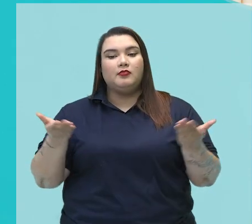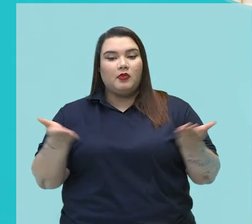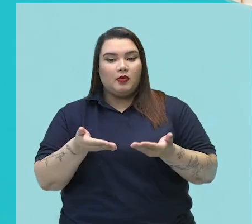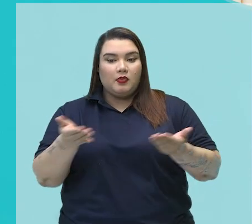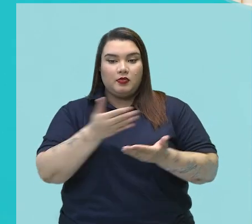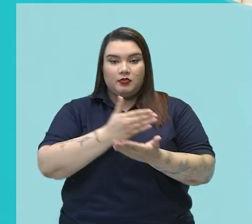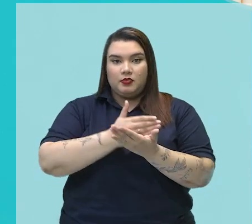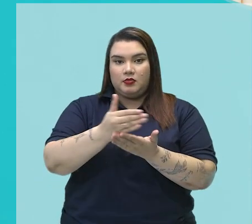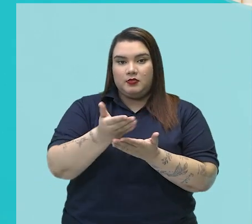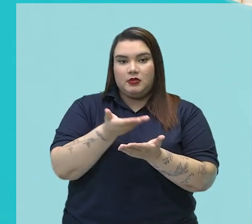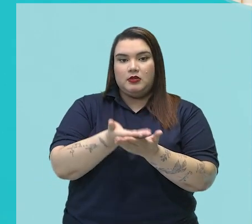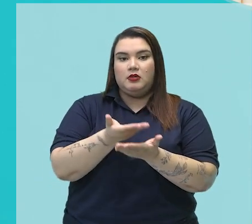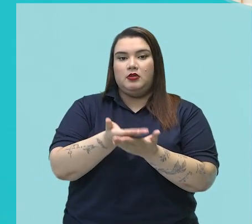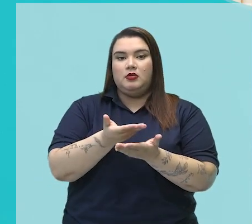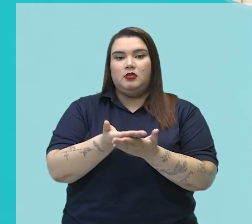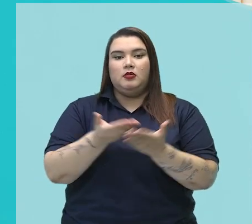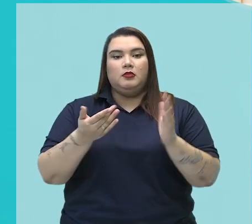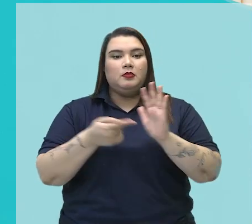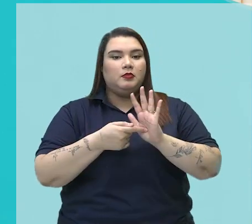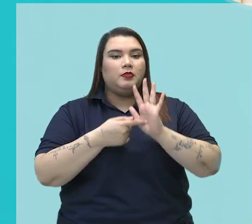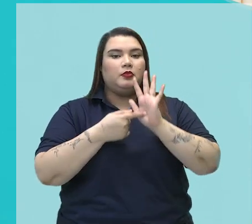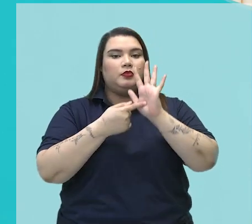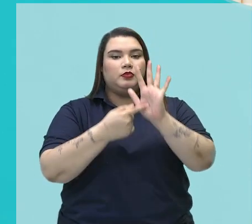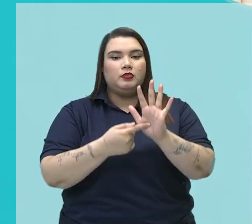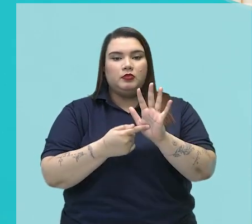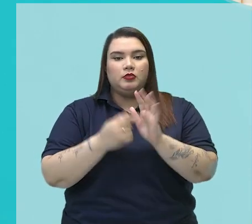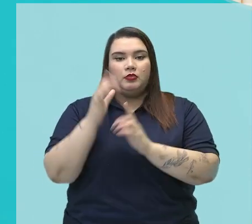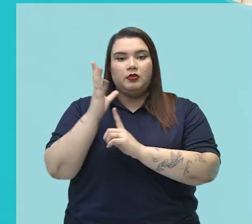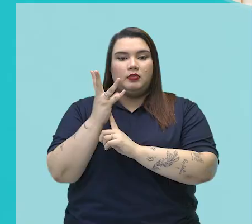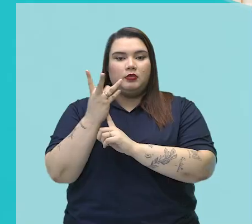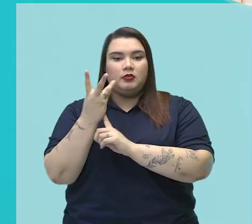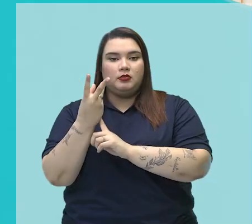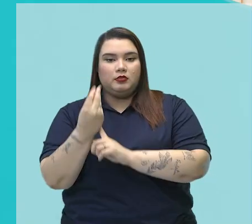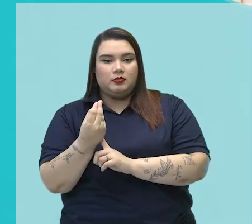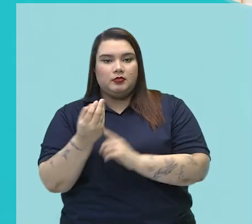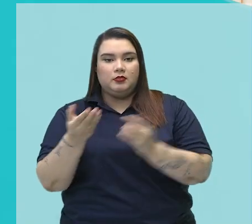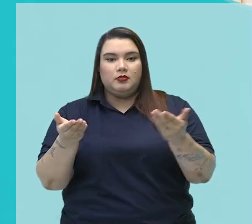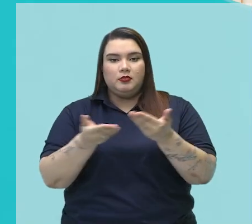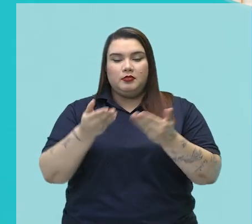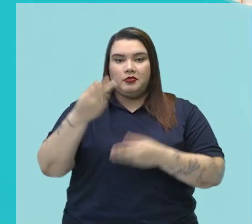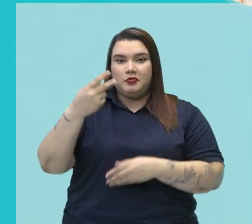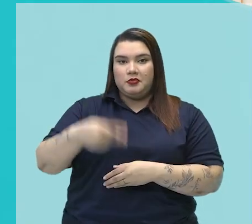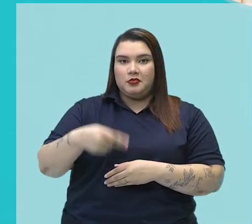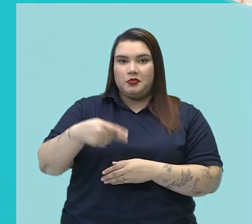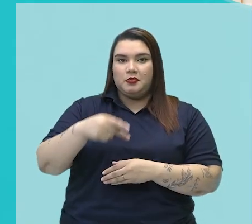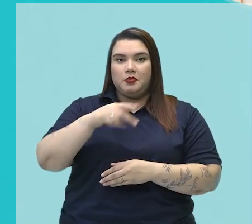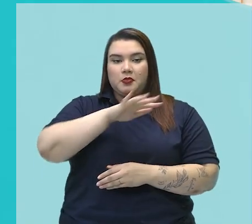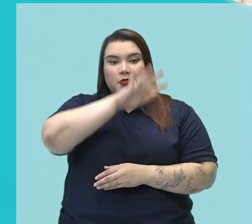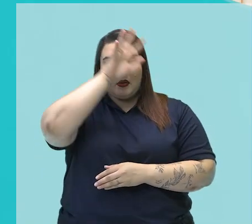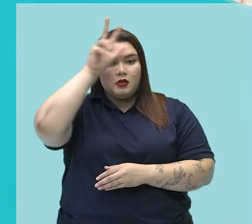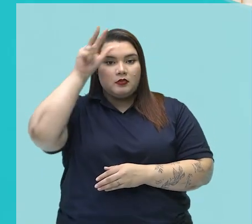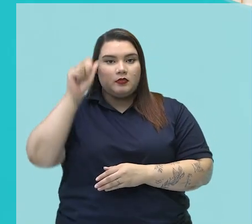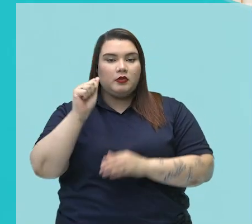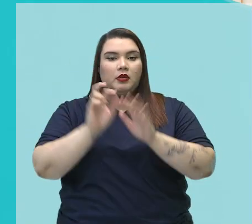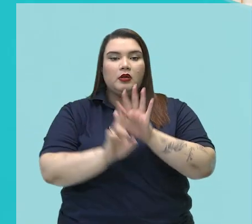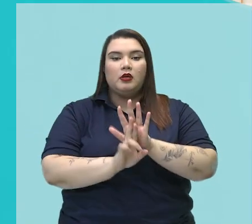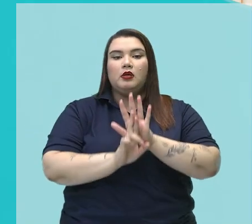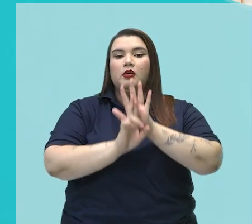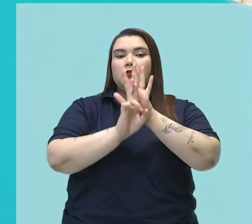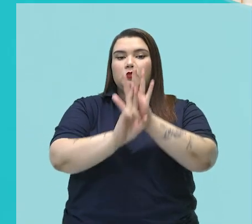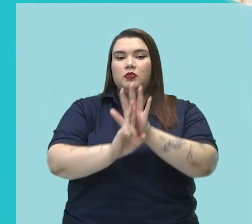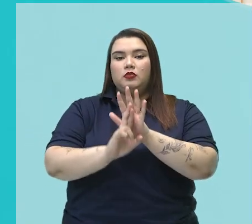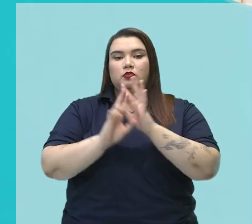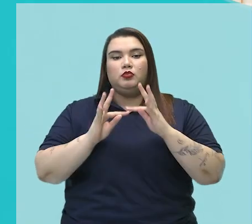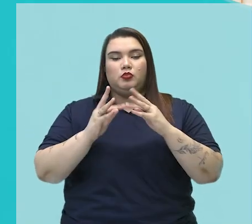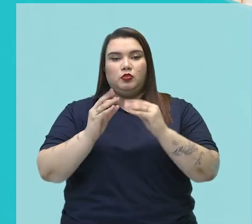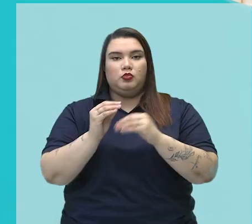Então, vamos iniciar a aula de hoje, vamos mostrar uma arte aqui do estado do Amazonas, que representa